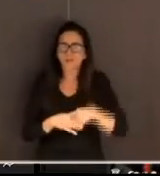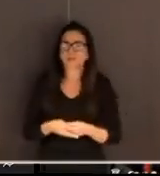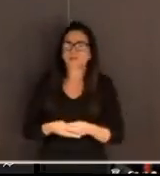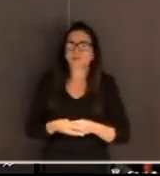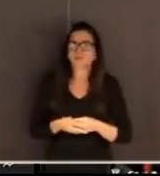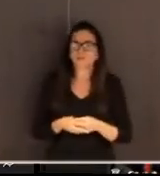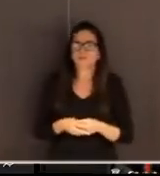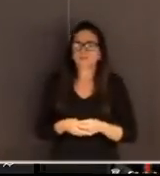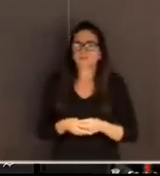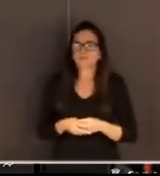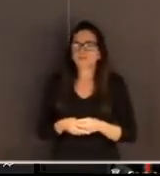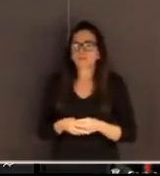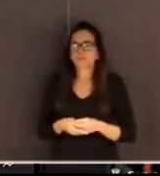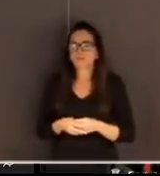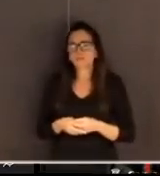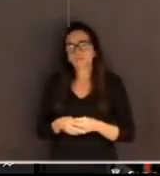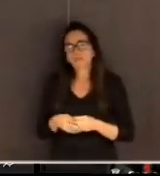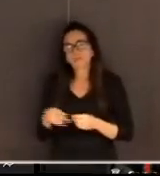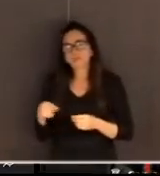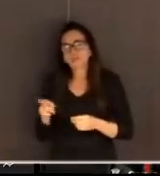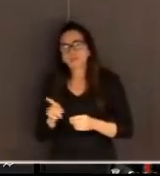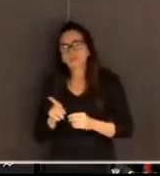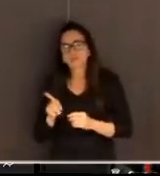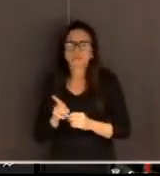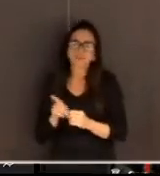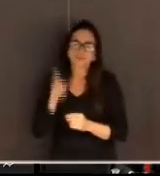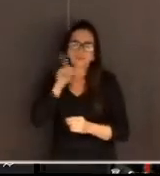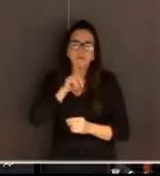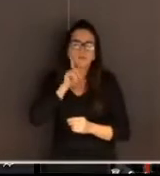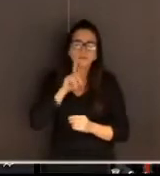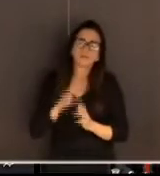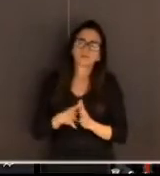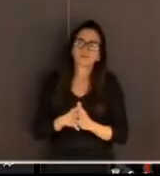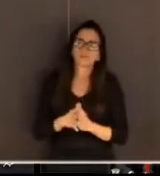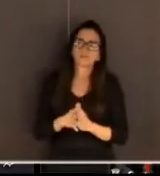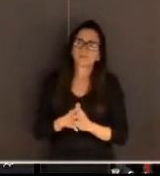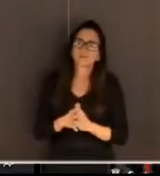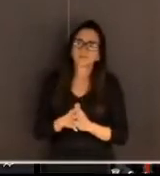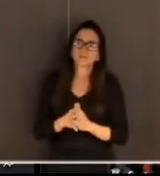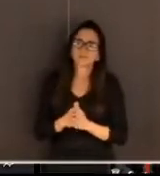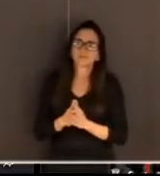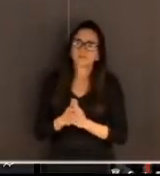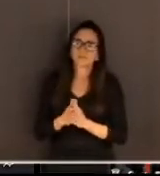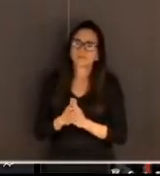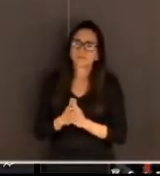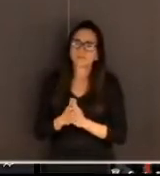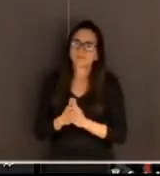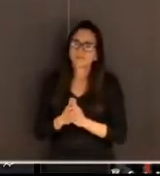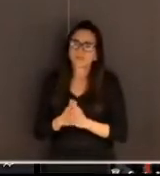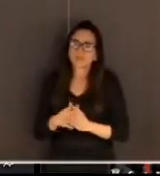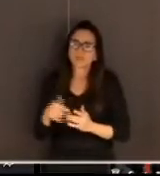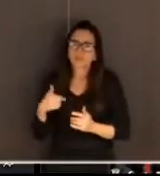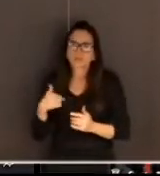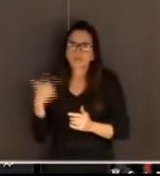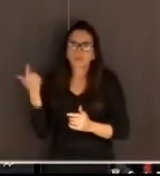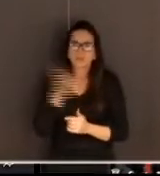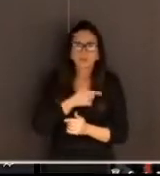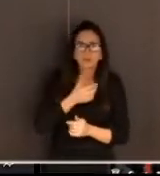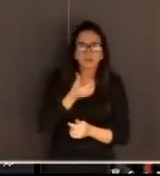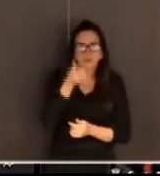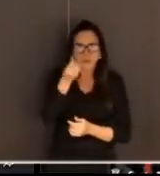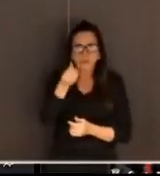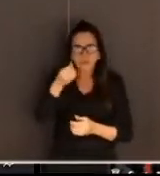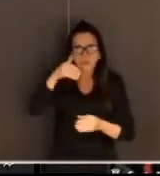Americana, no caso Estelle versus Williams, foi uma decisão por 6-2. 6-2, mas os